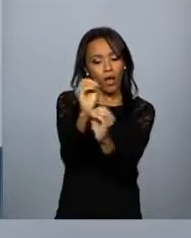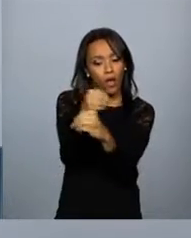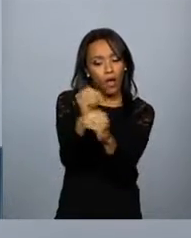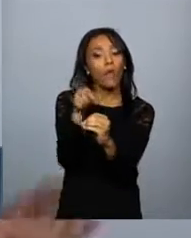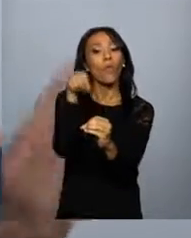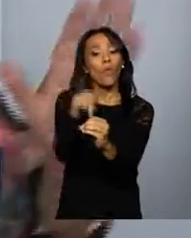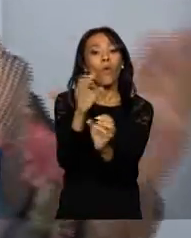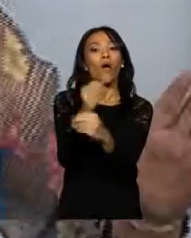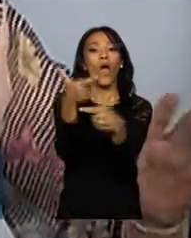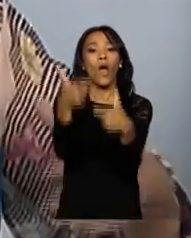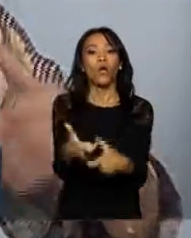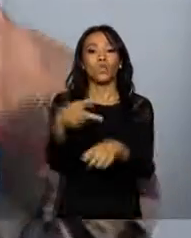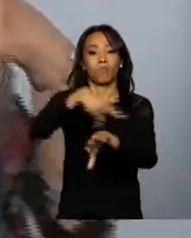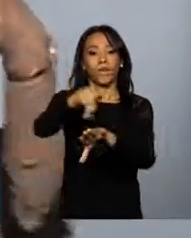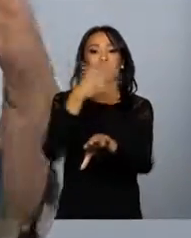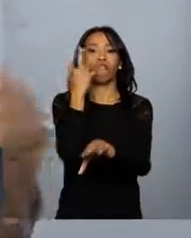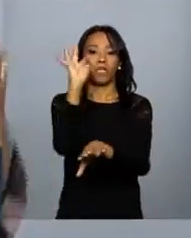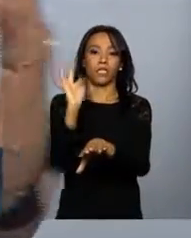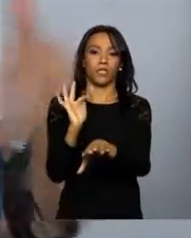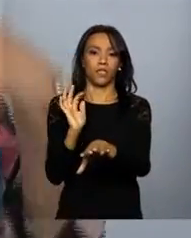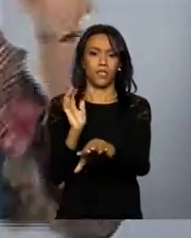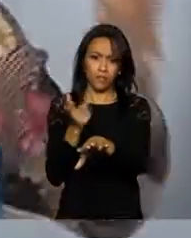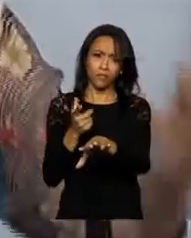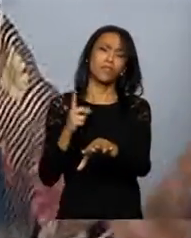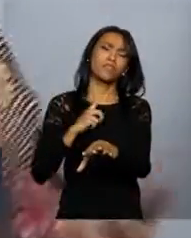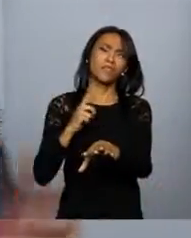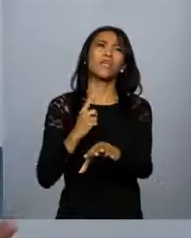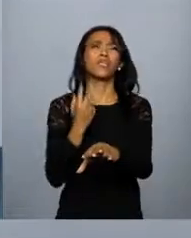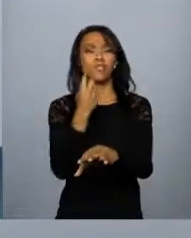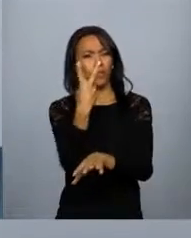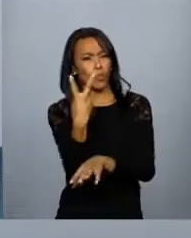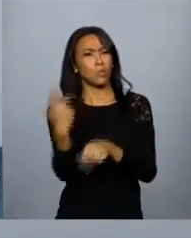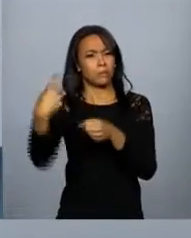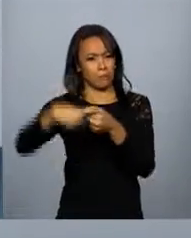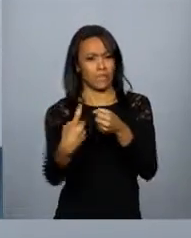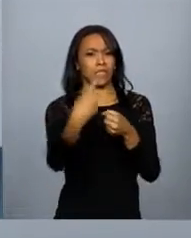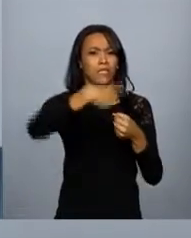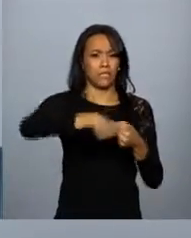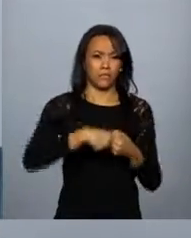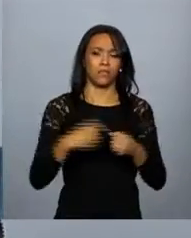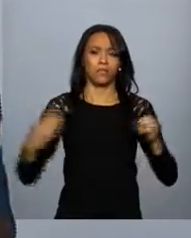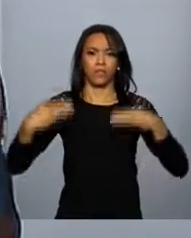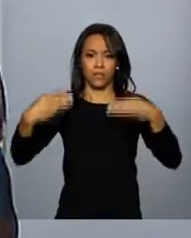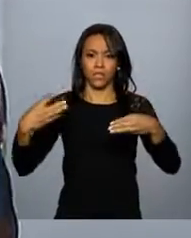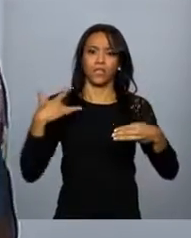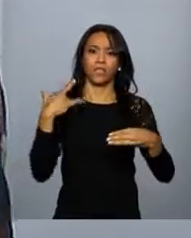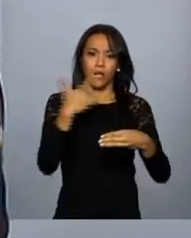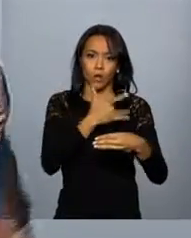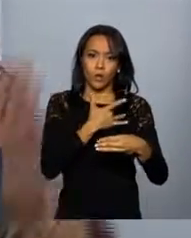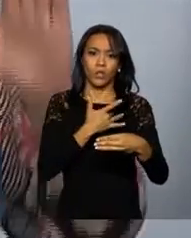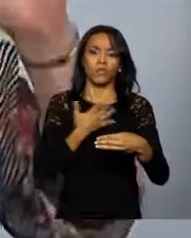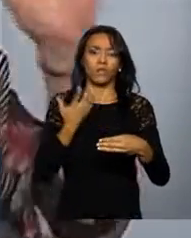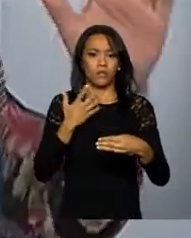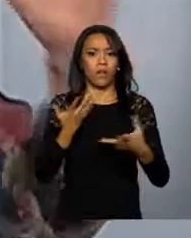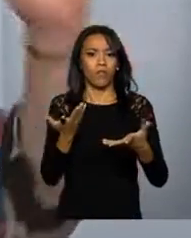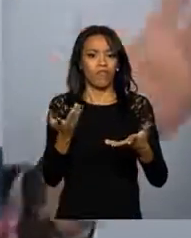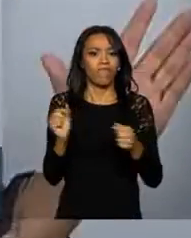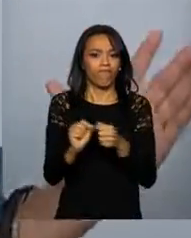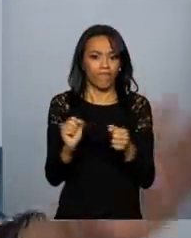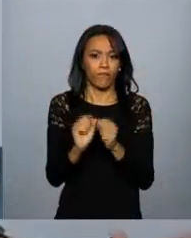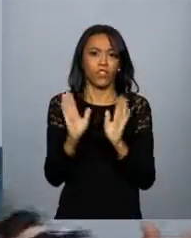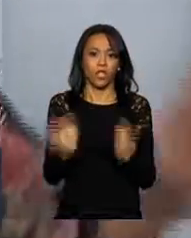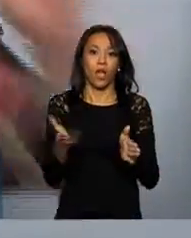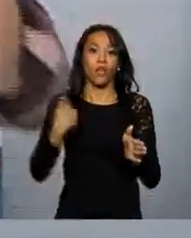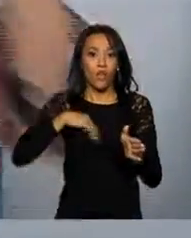francês. Enfim, tem mais duas parcerias que o Ministério da Saúde está fazendo. Nós